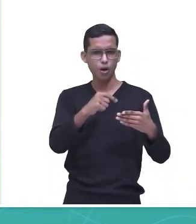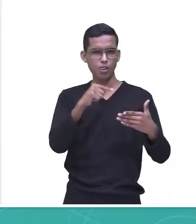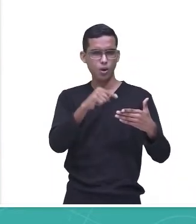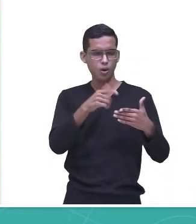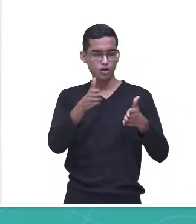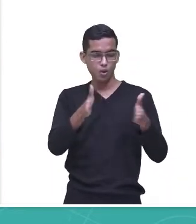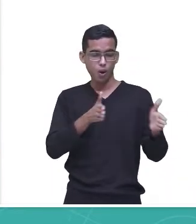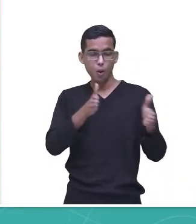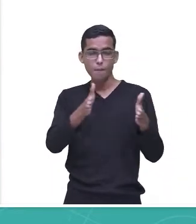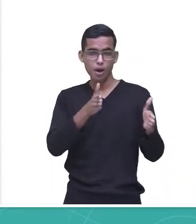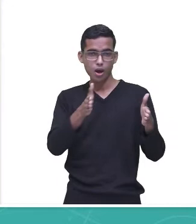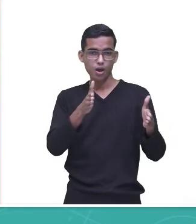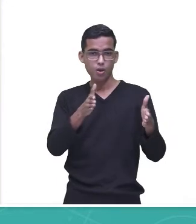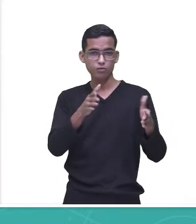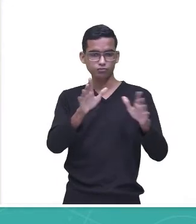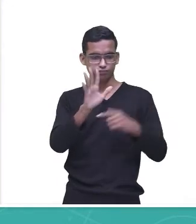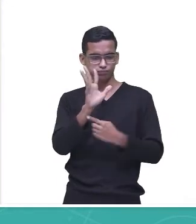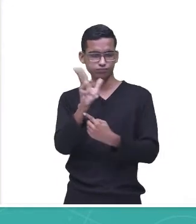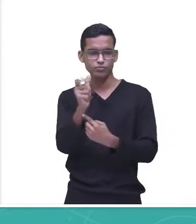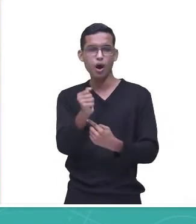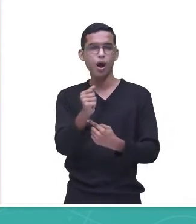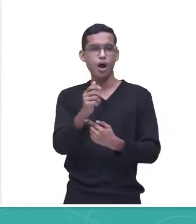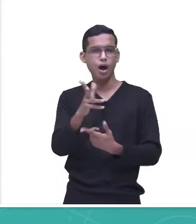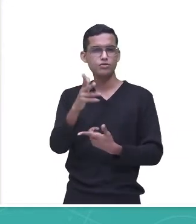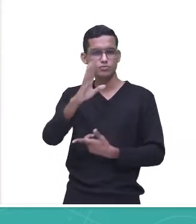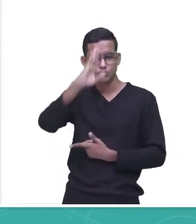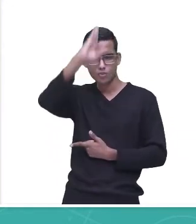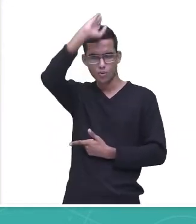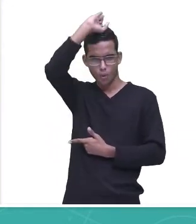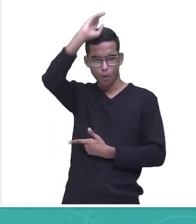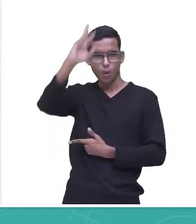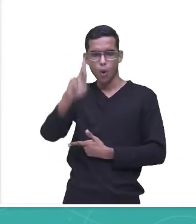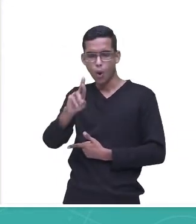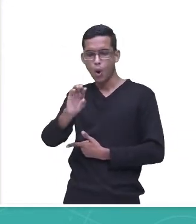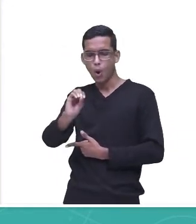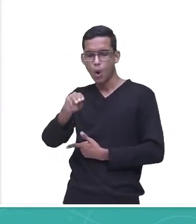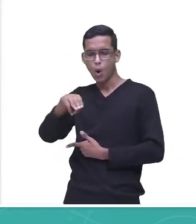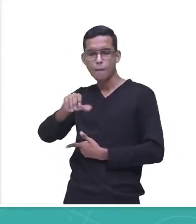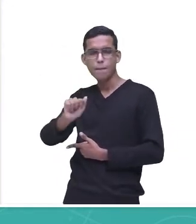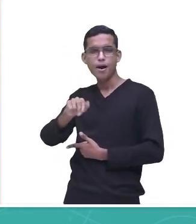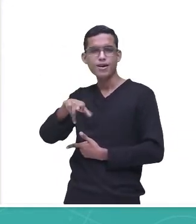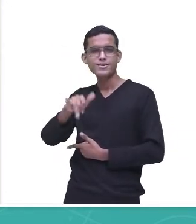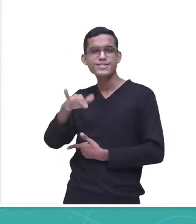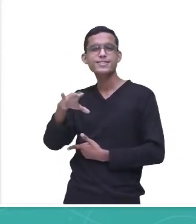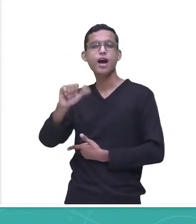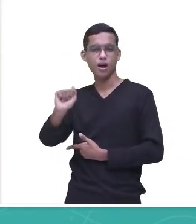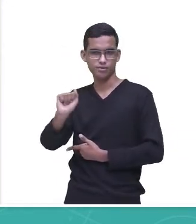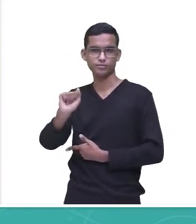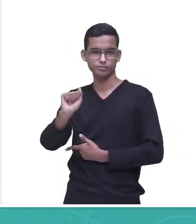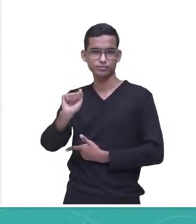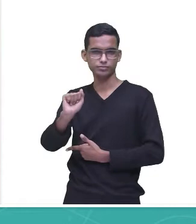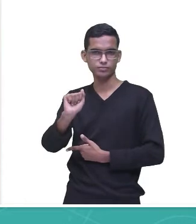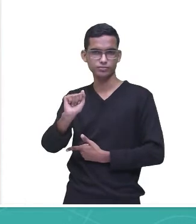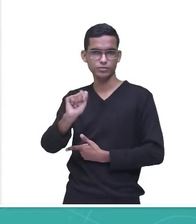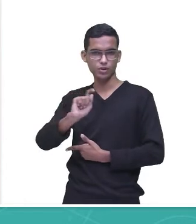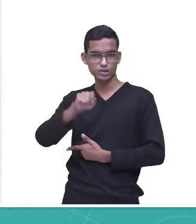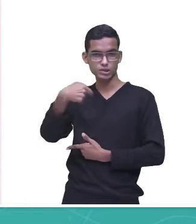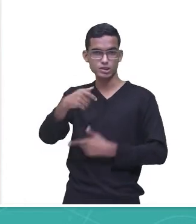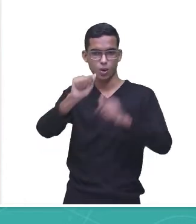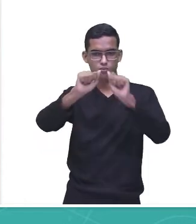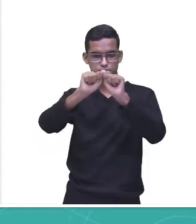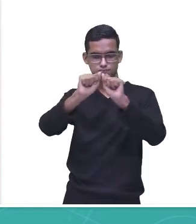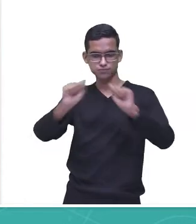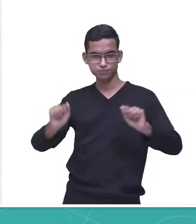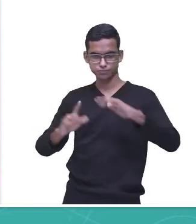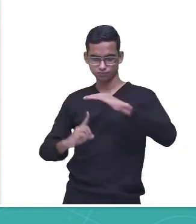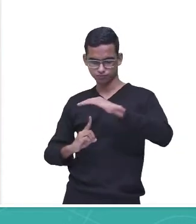arte românica. Então, durante a Idade Média, a arquitetura teve uma grande influência na arte, principalmente a